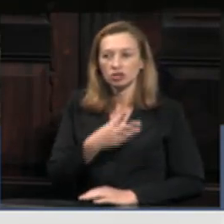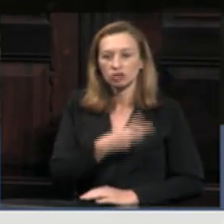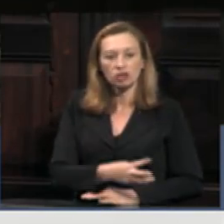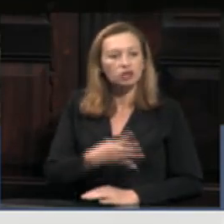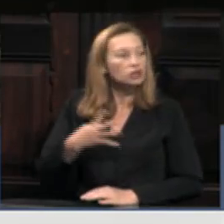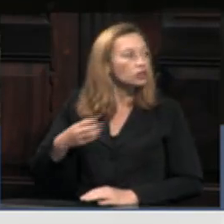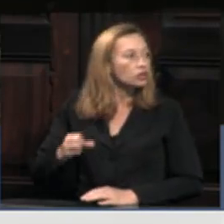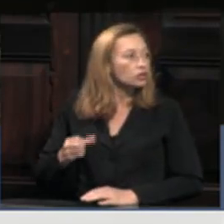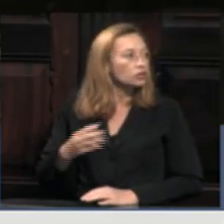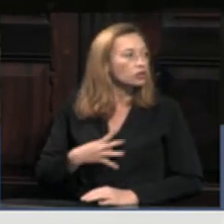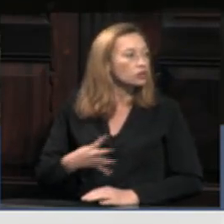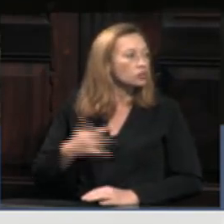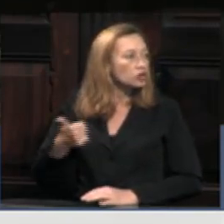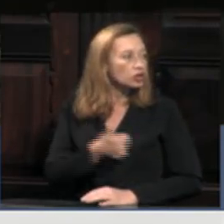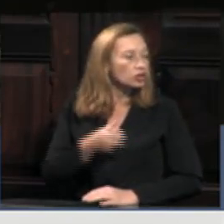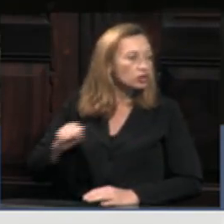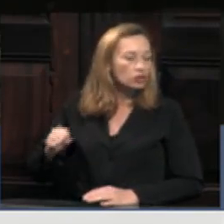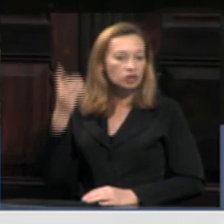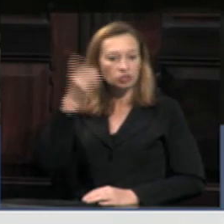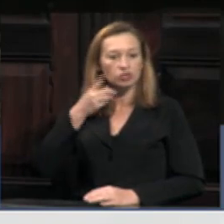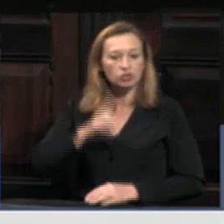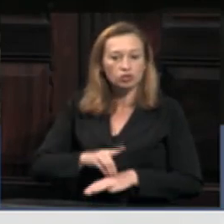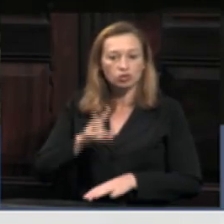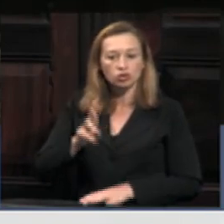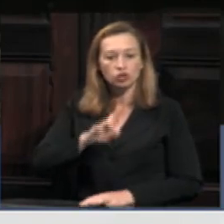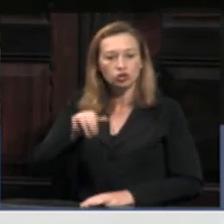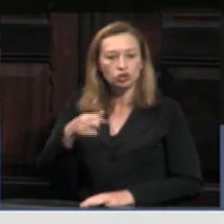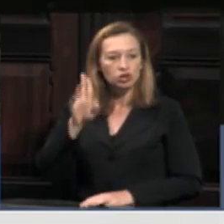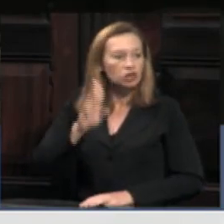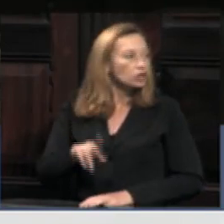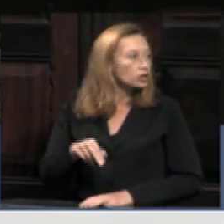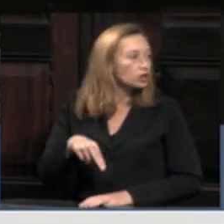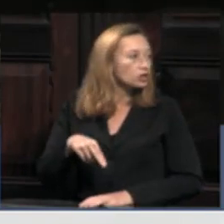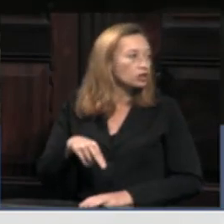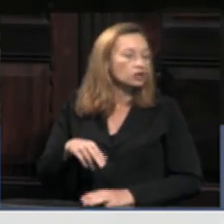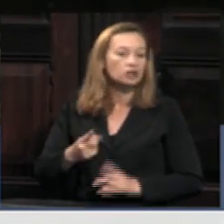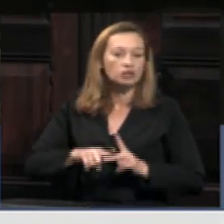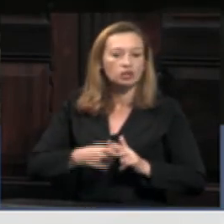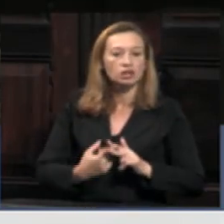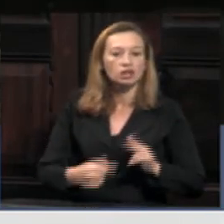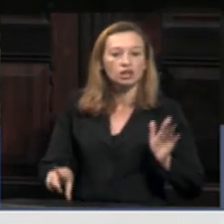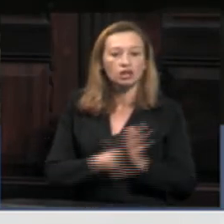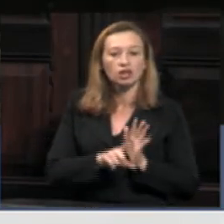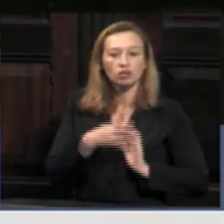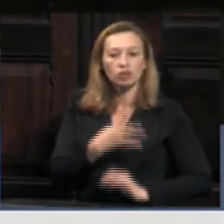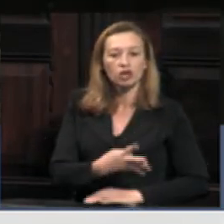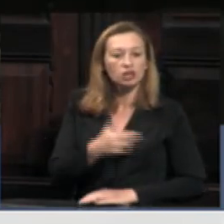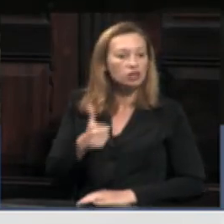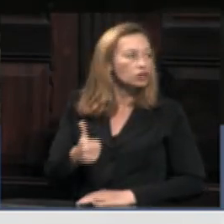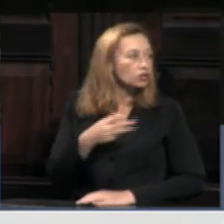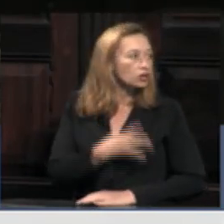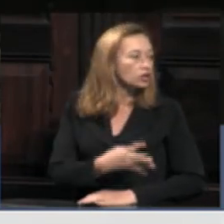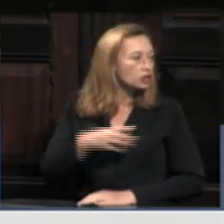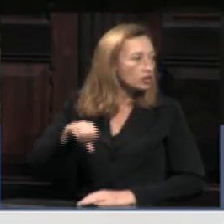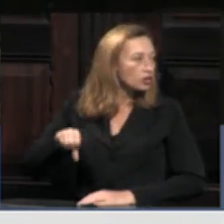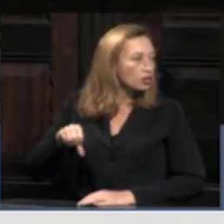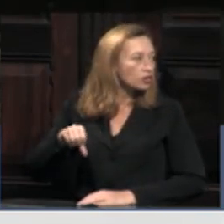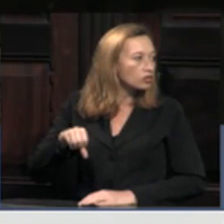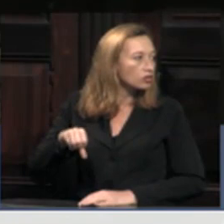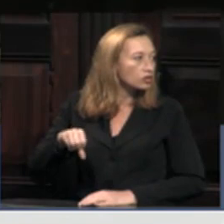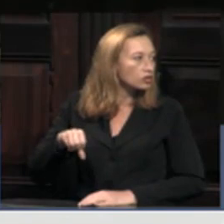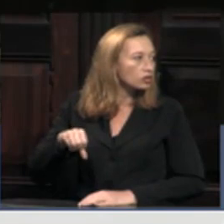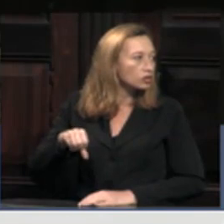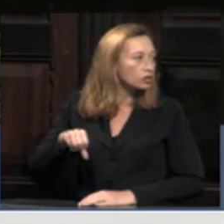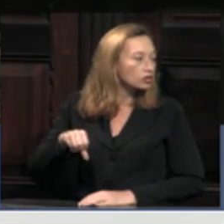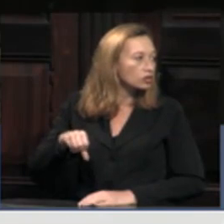4324/2018, de autoria dos deputados Dr. Julianelli e Gilberto Palmares, que altera a lei 4119, de 1º de julho de 2003, e que